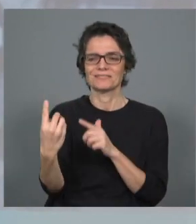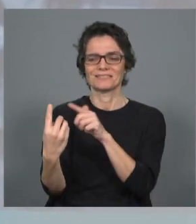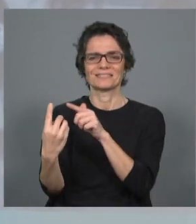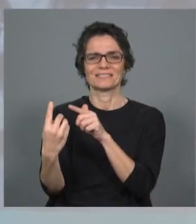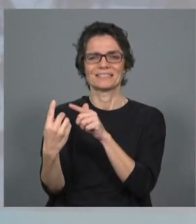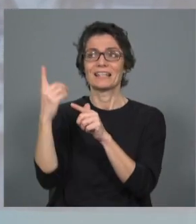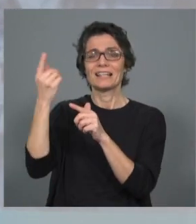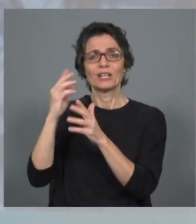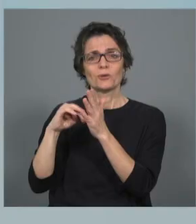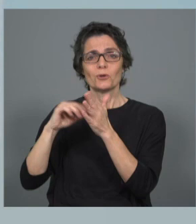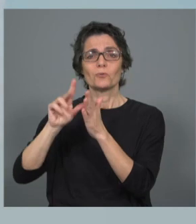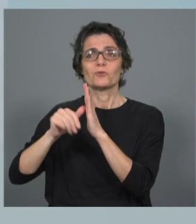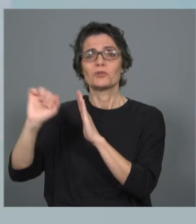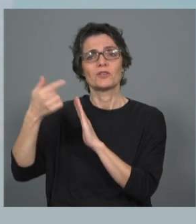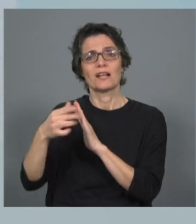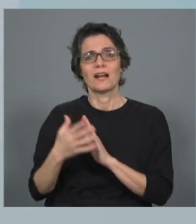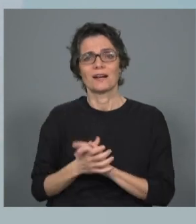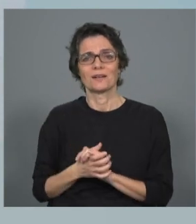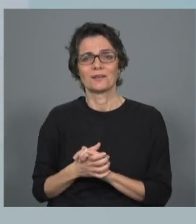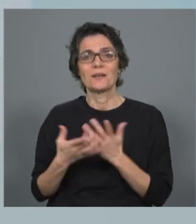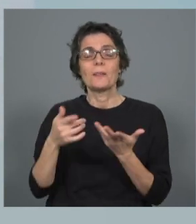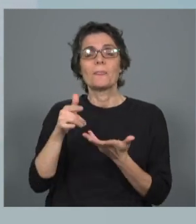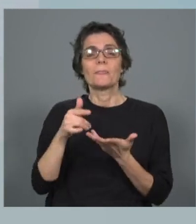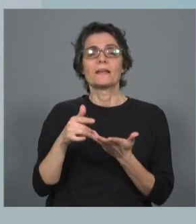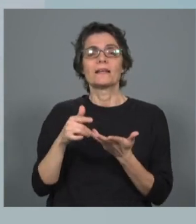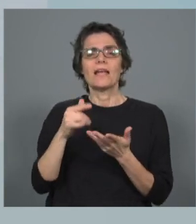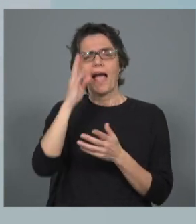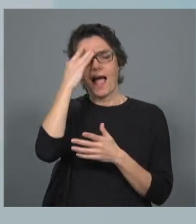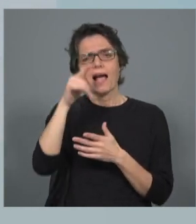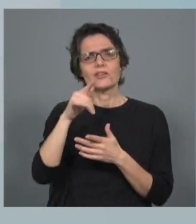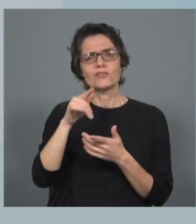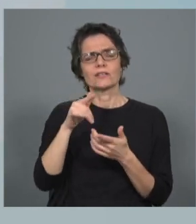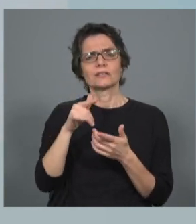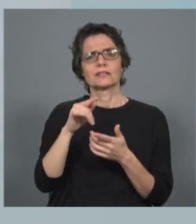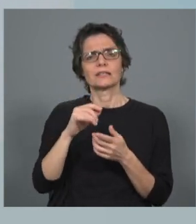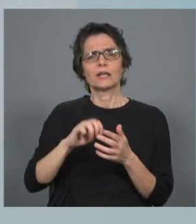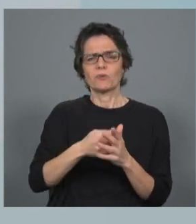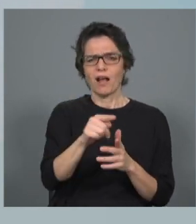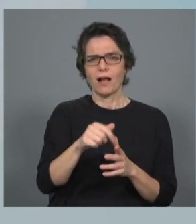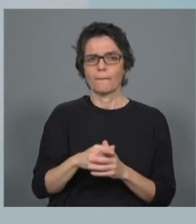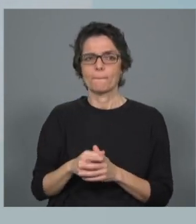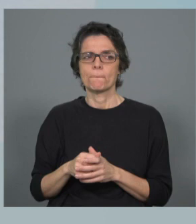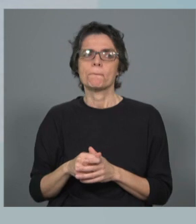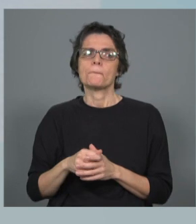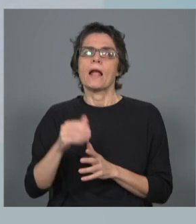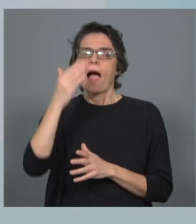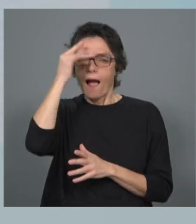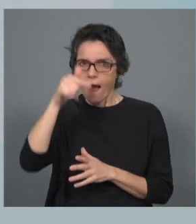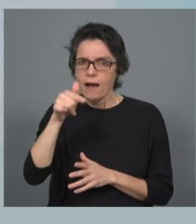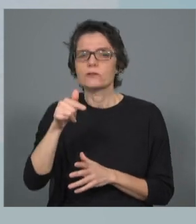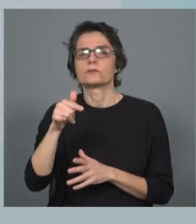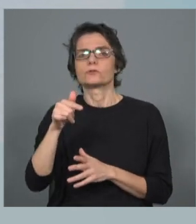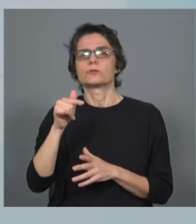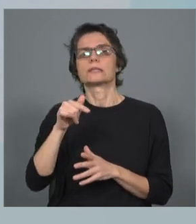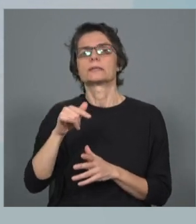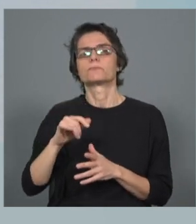Pelo contrário, porque não há espaço para vocações sem liberdade. E a ideia